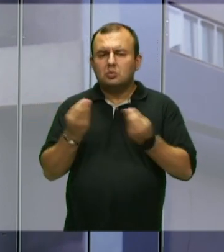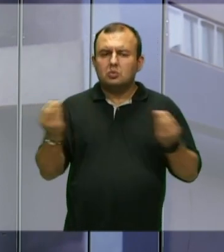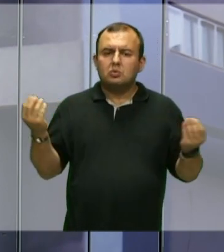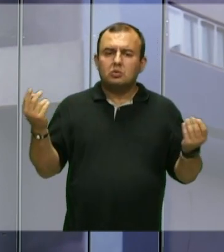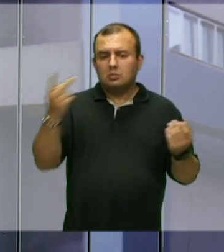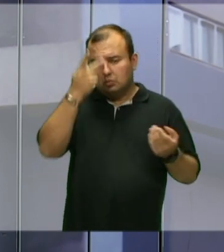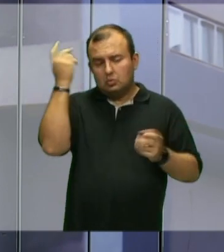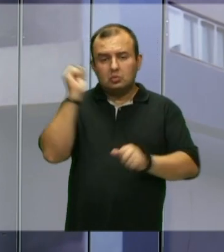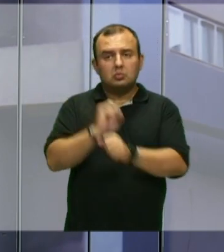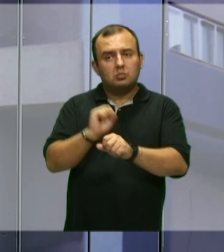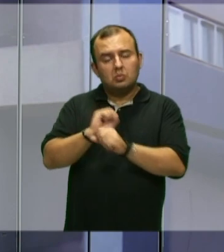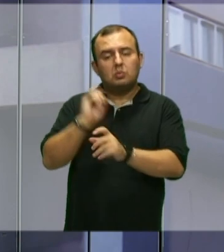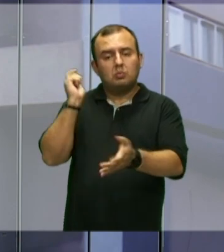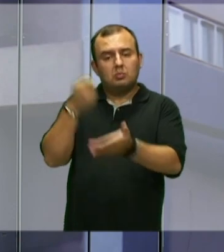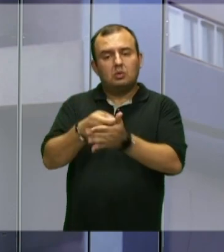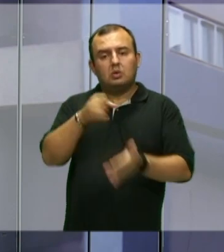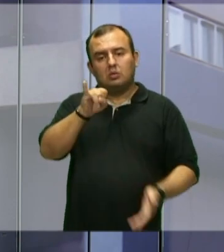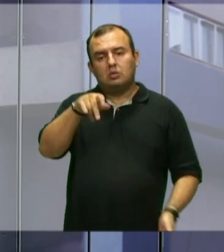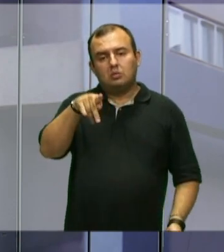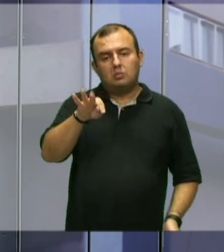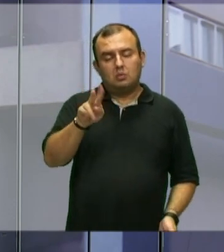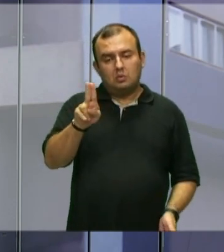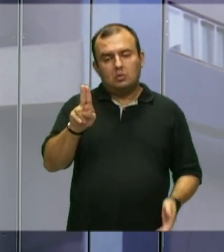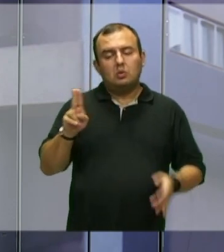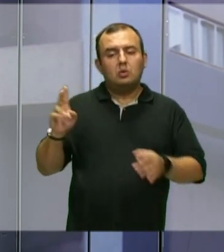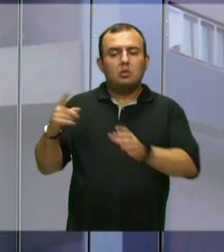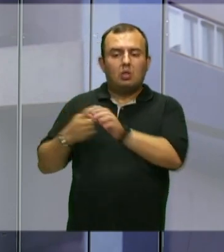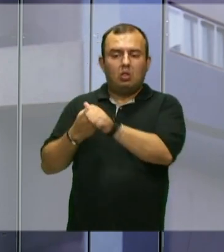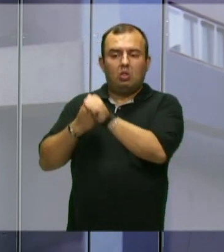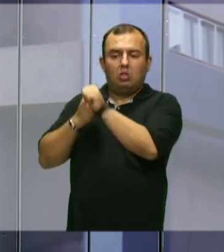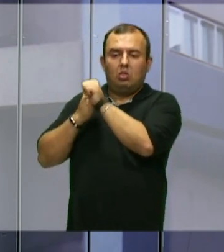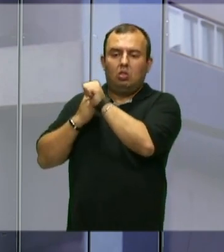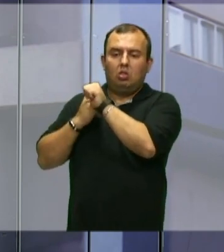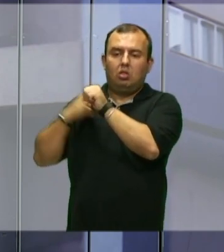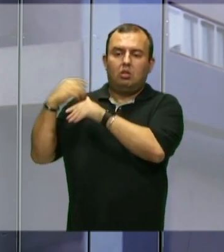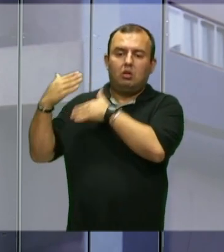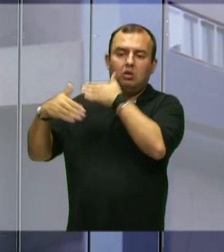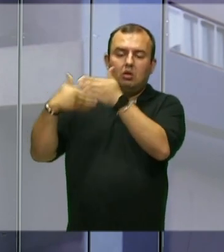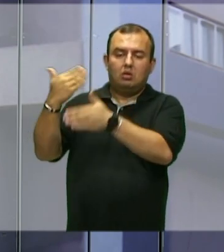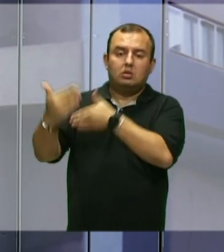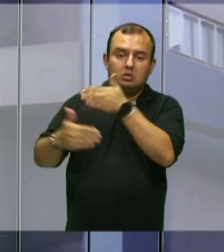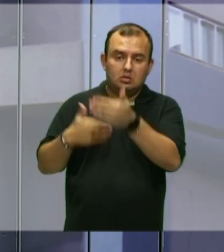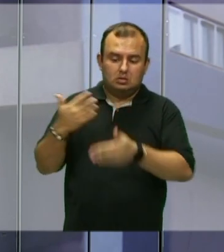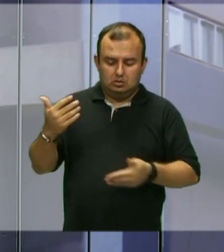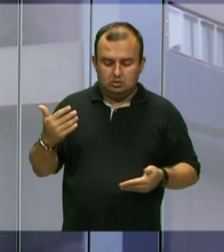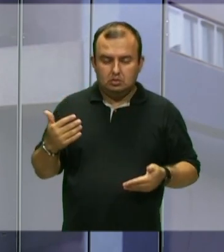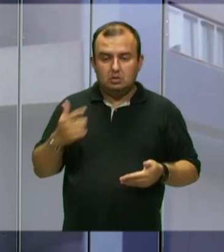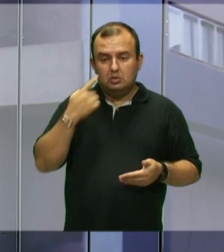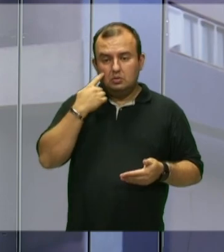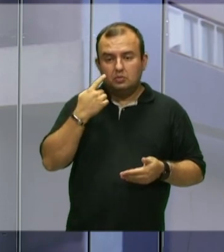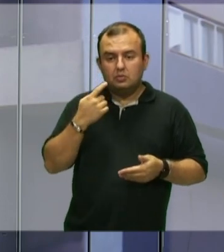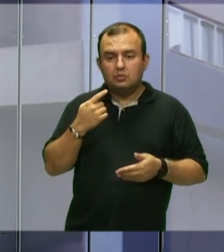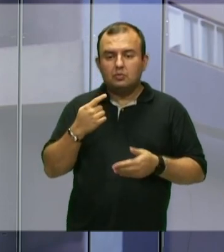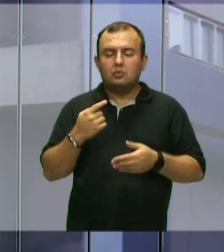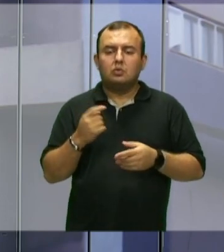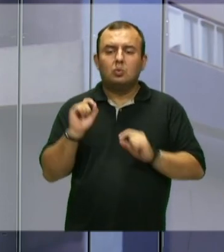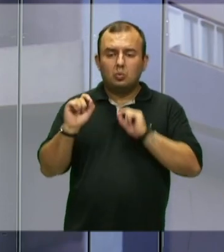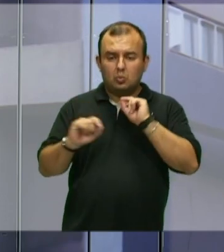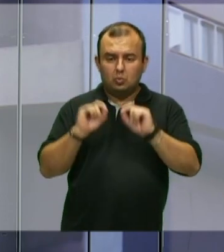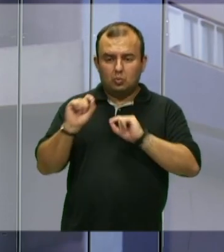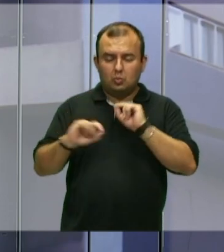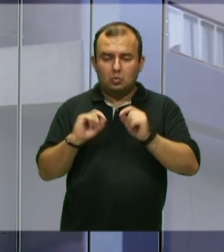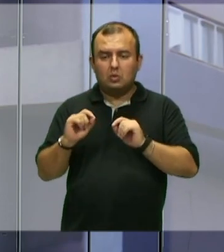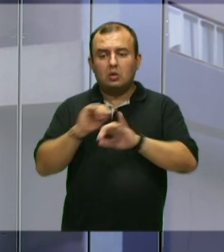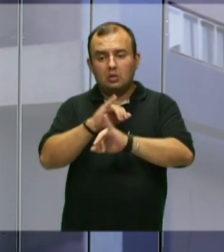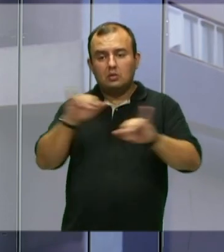o refis para poder acertar. Eles deixam a dívida rolar, aí quando eles vejam que o município lança